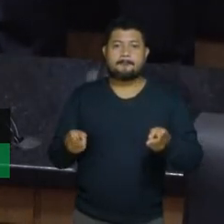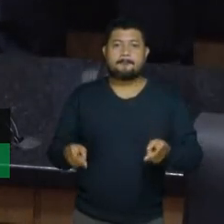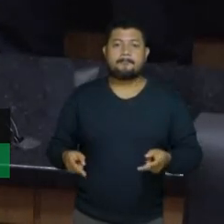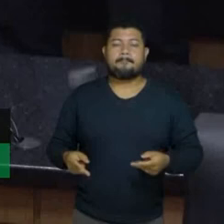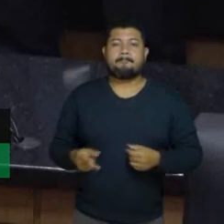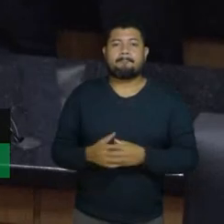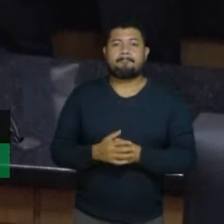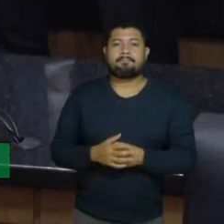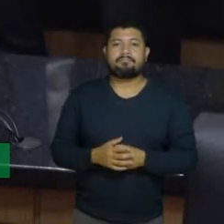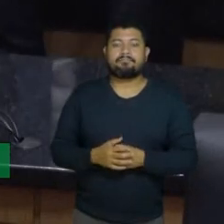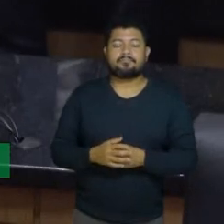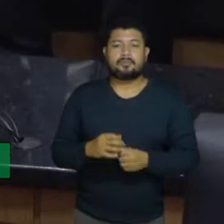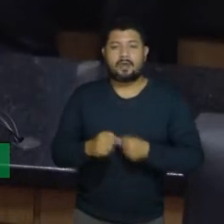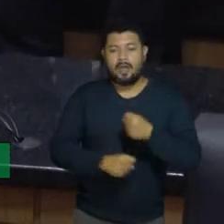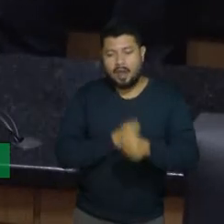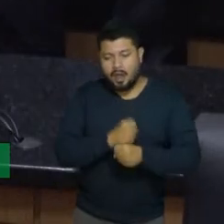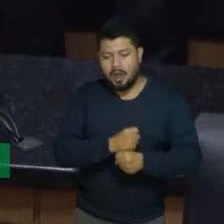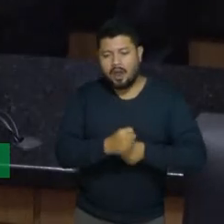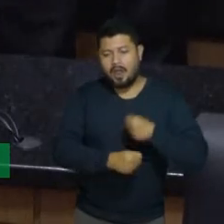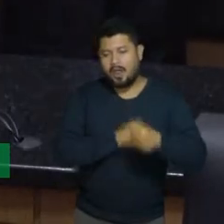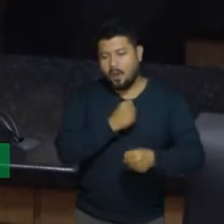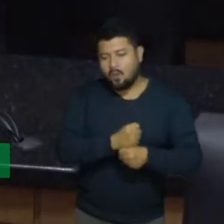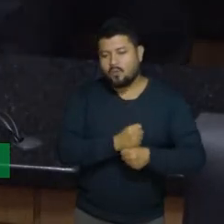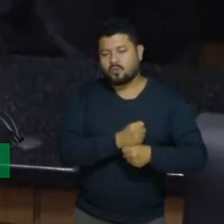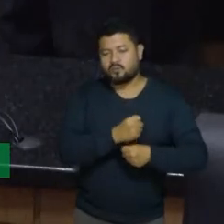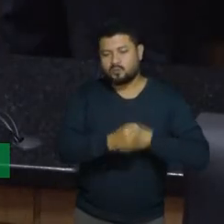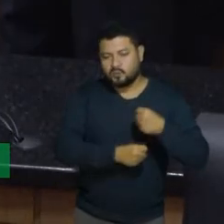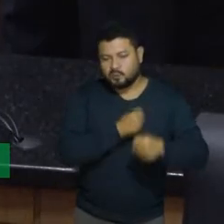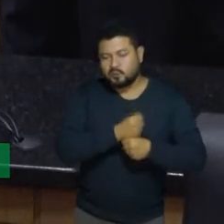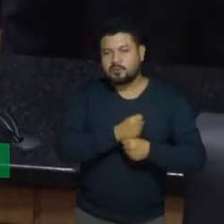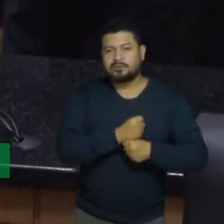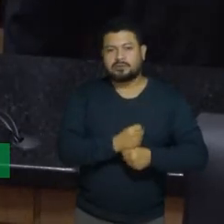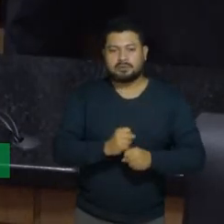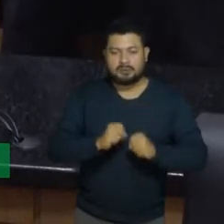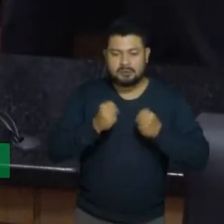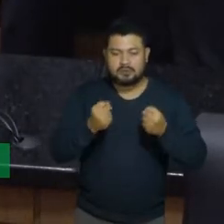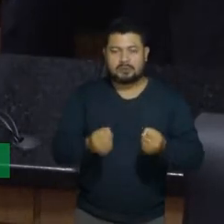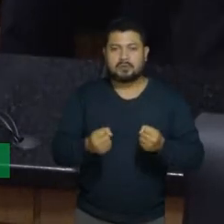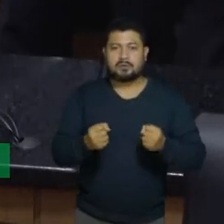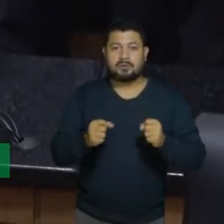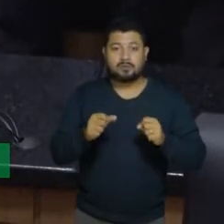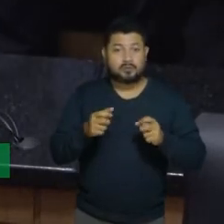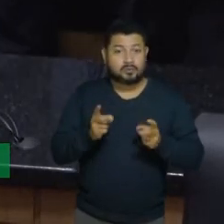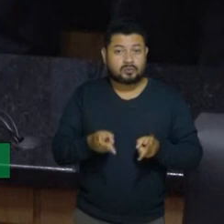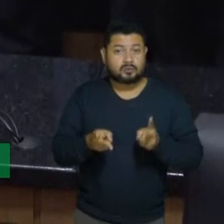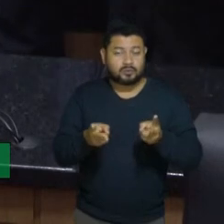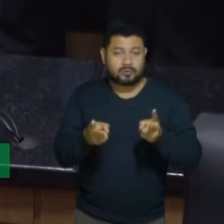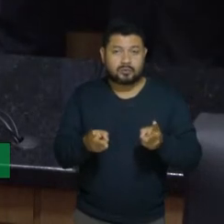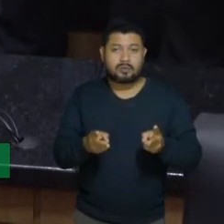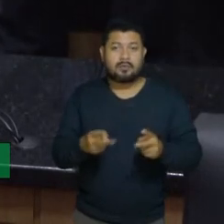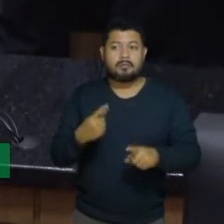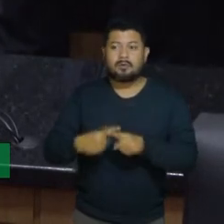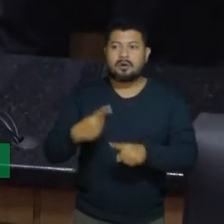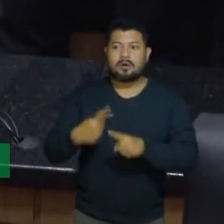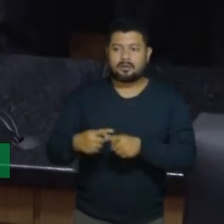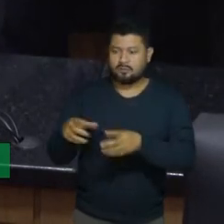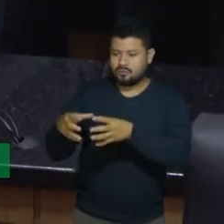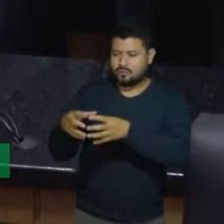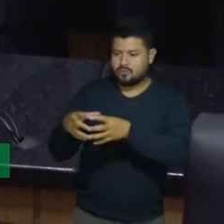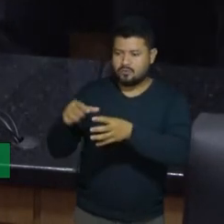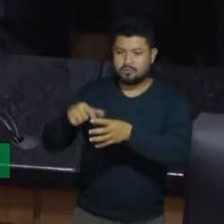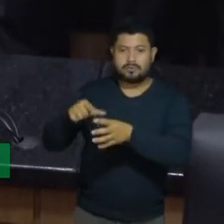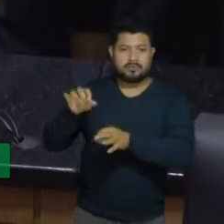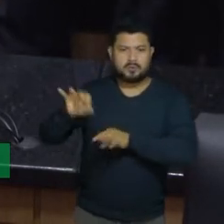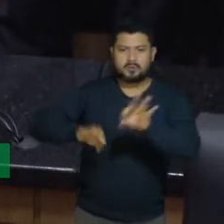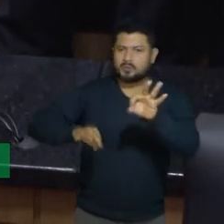né, está aí firme e forte em função do excelente trabalho e da organização que é feita na